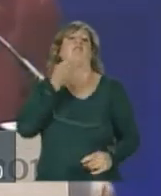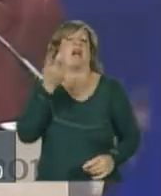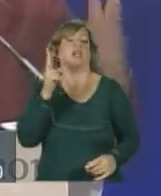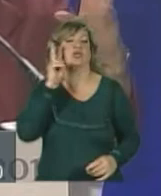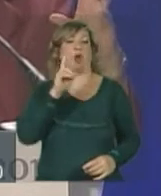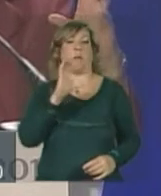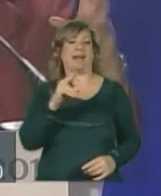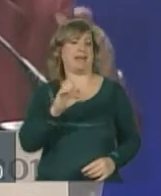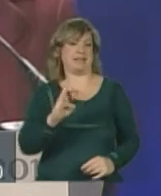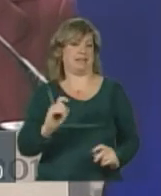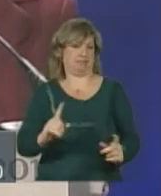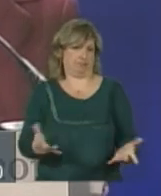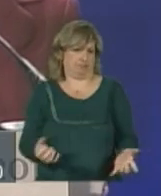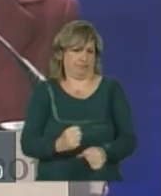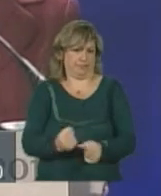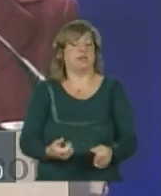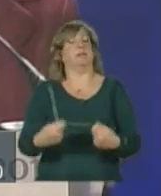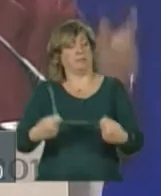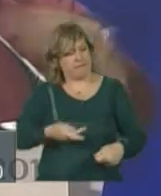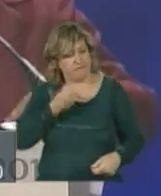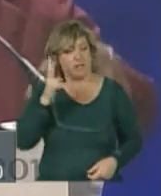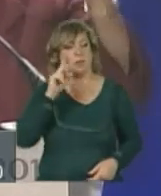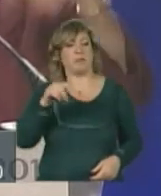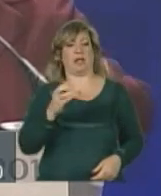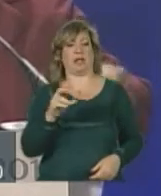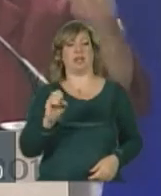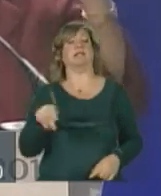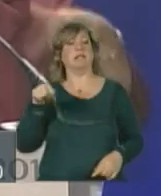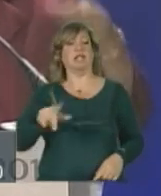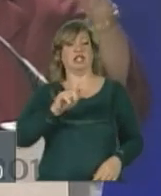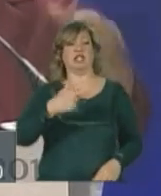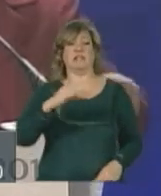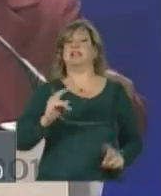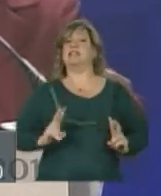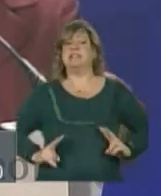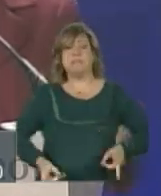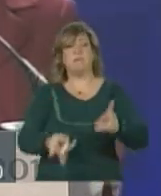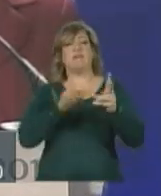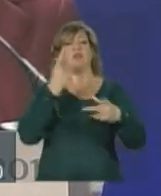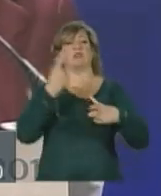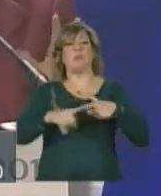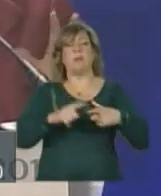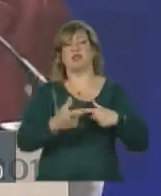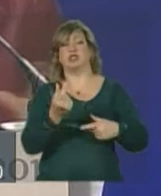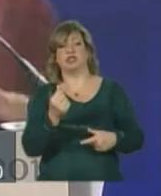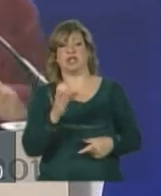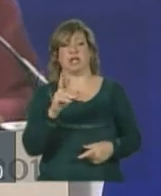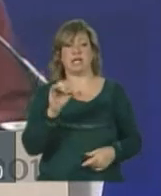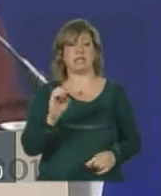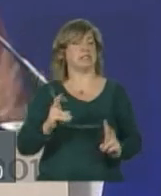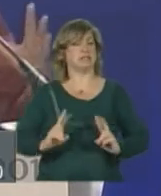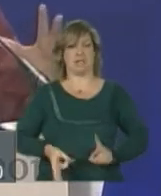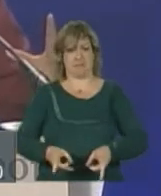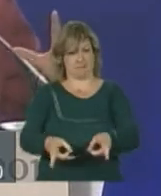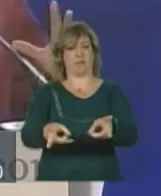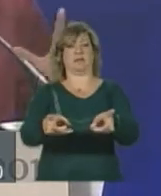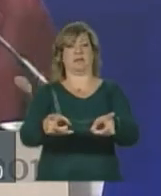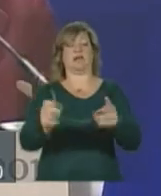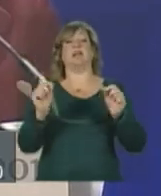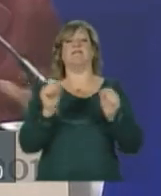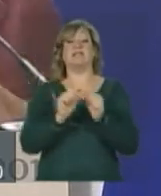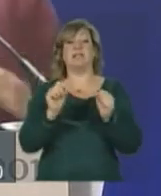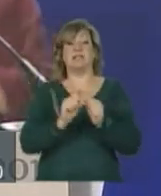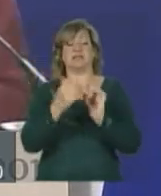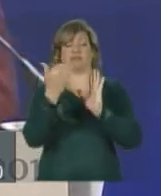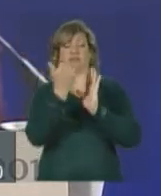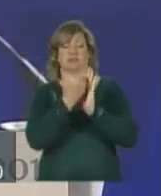os G20, se você for olhar, eles sempre trataram da questão da crise e fizeram uma